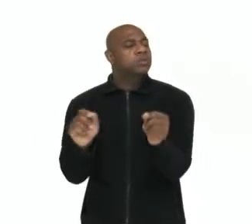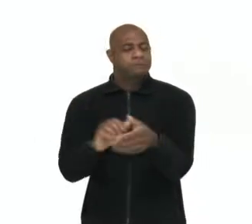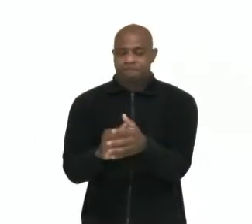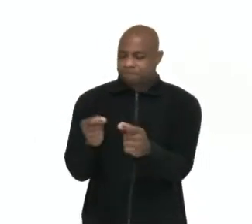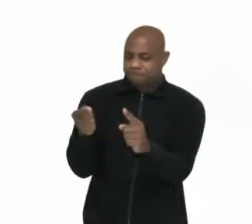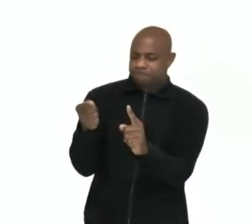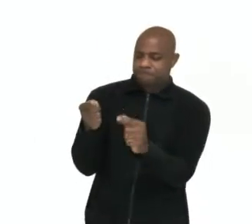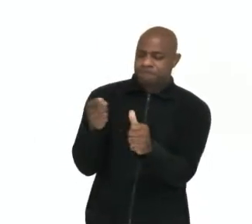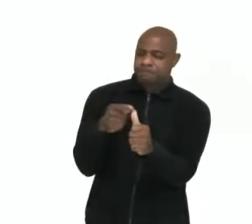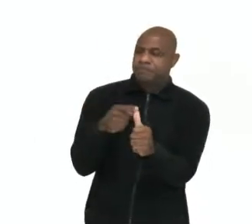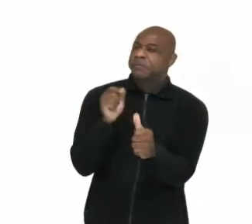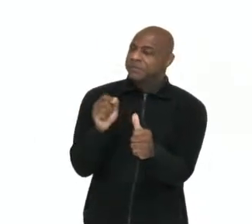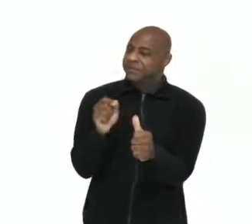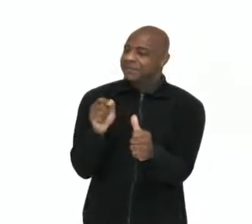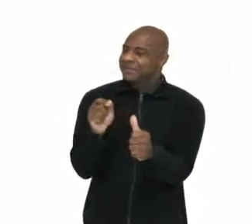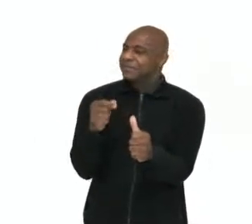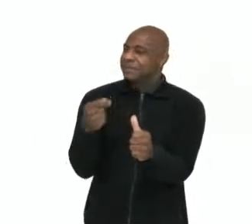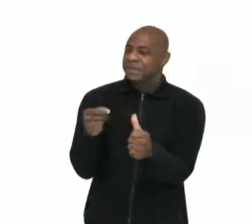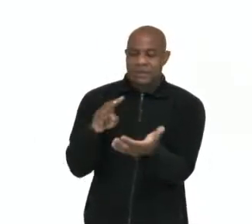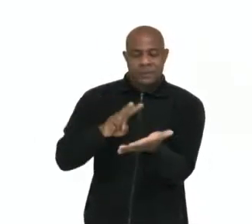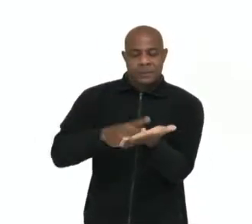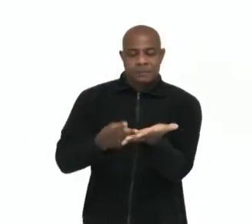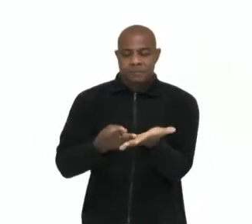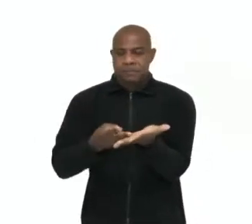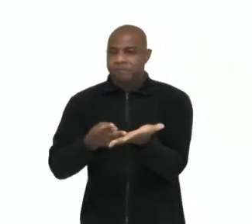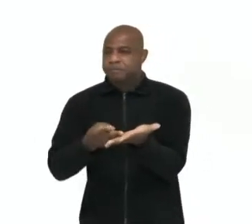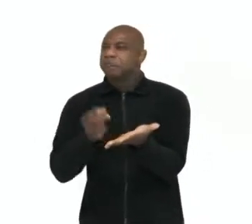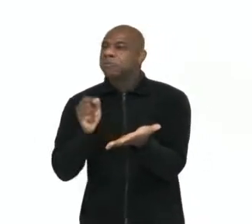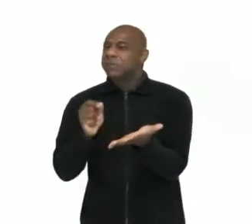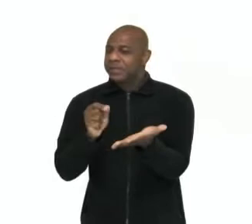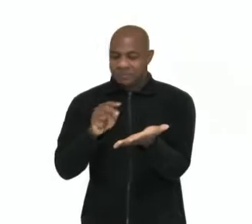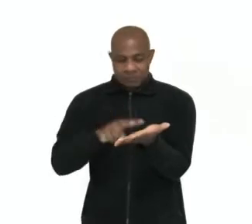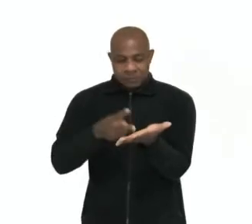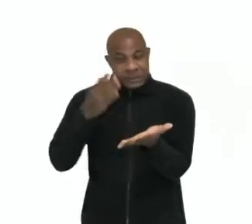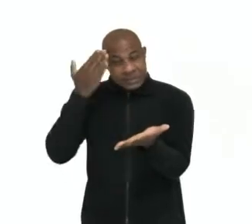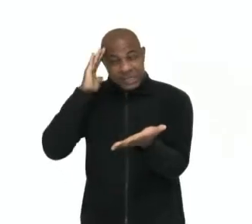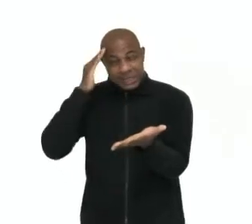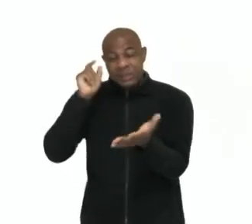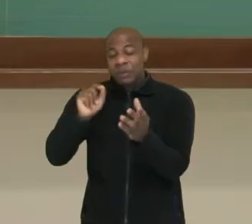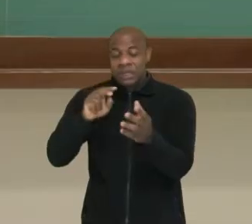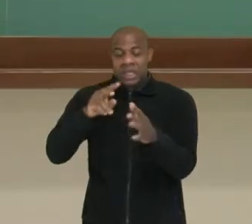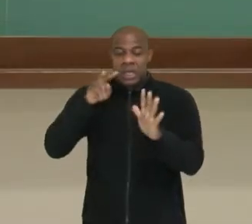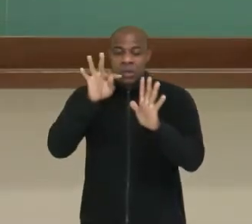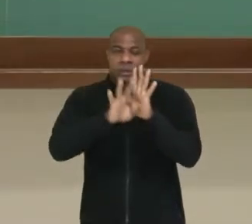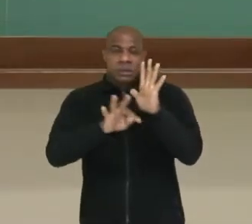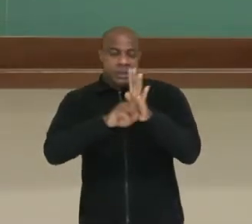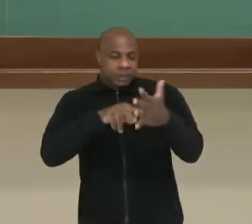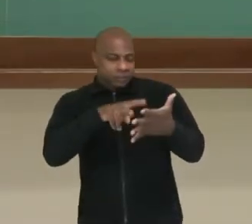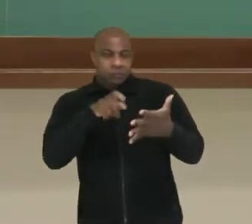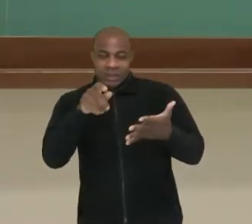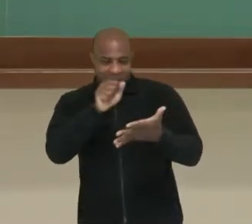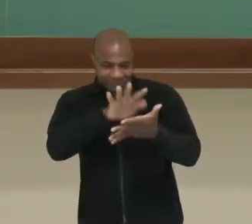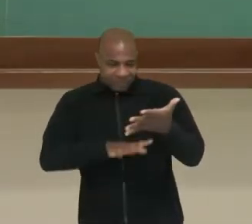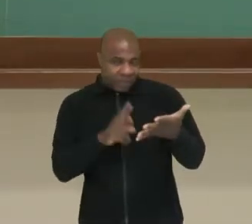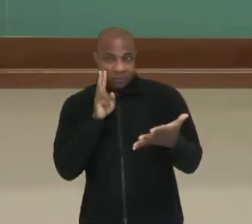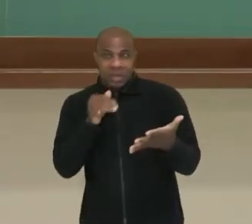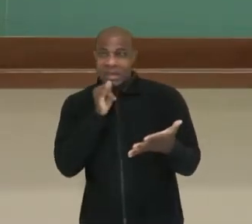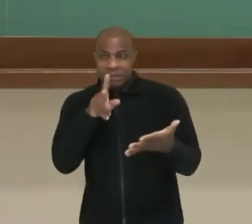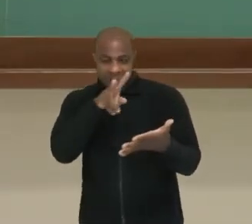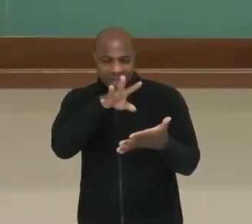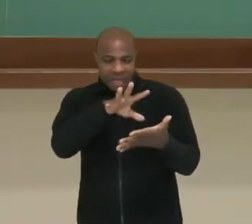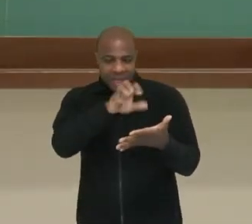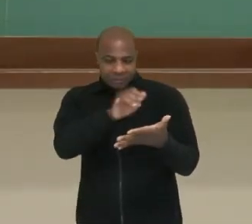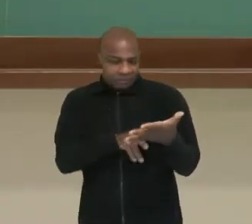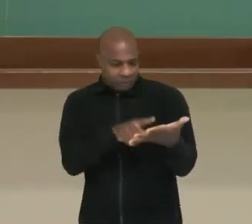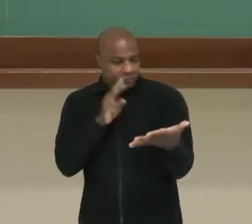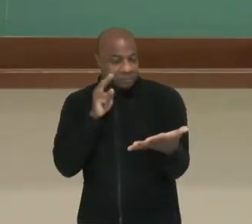Primeiramente, interpretar, né, pessoal? Tem que interpretar os textos. Quando você se depara com um exercício, por exemplo, você tem que ler